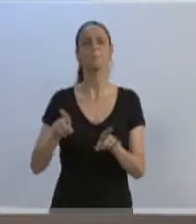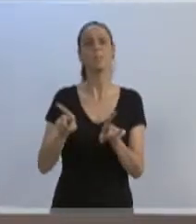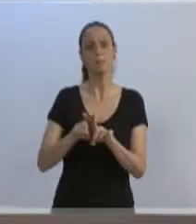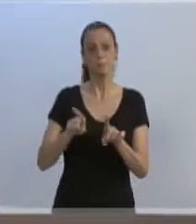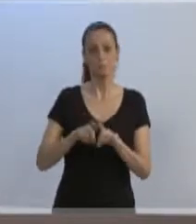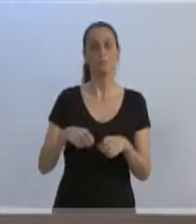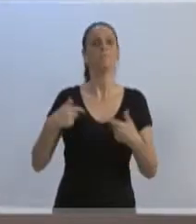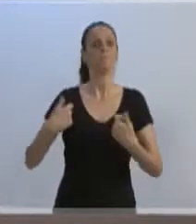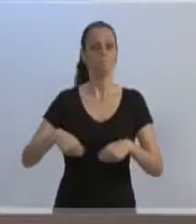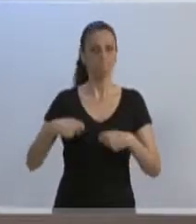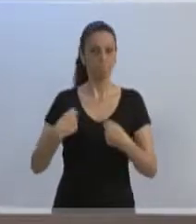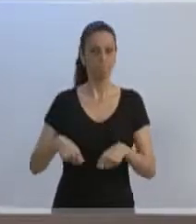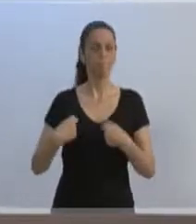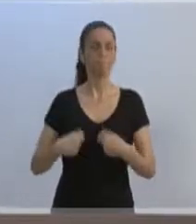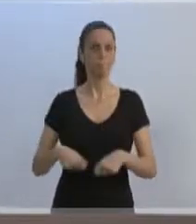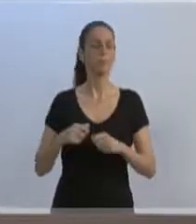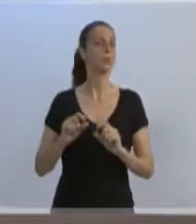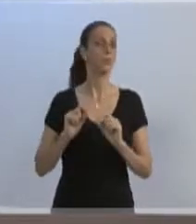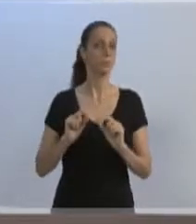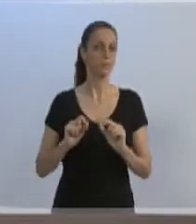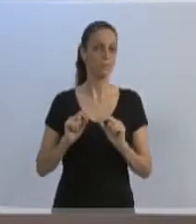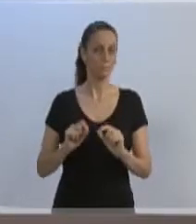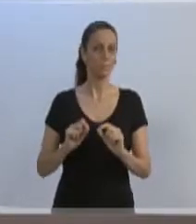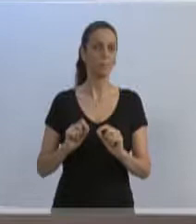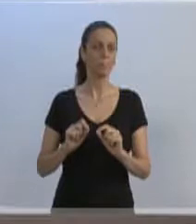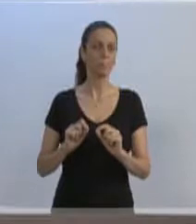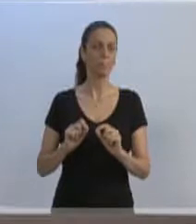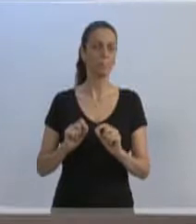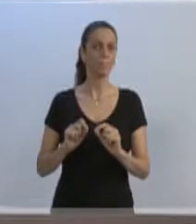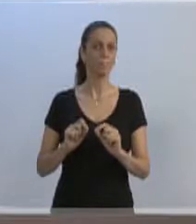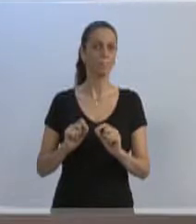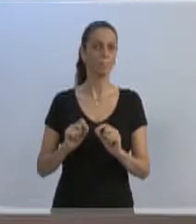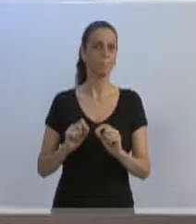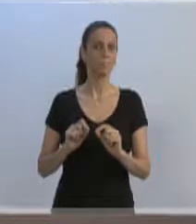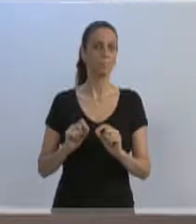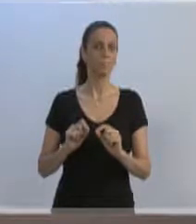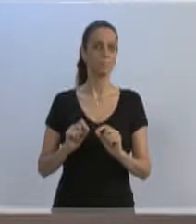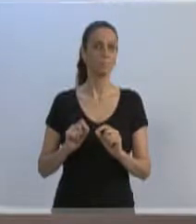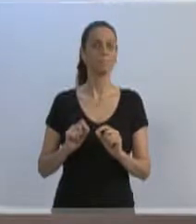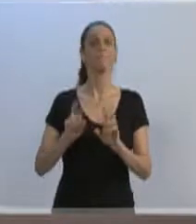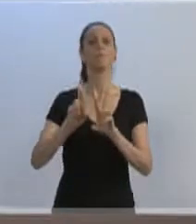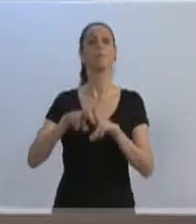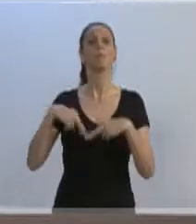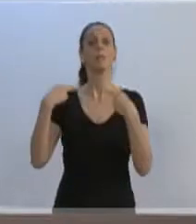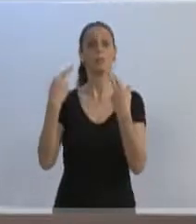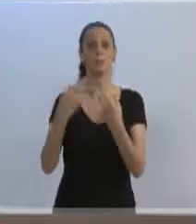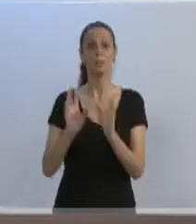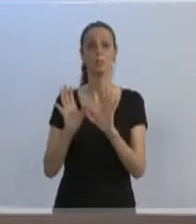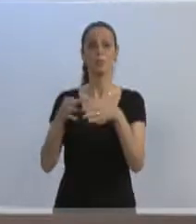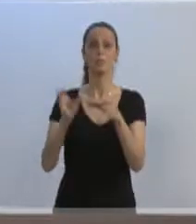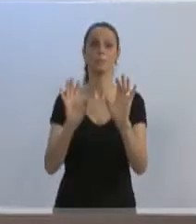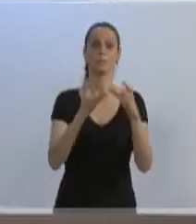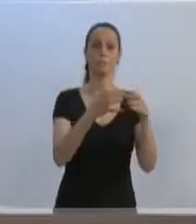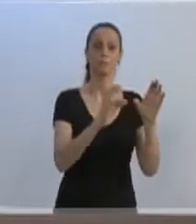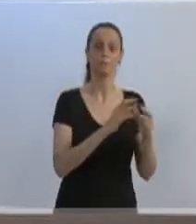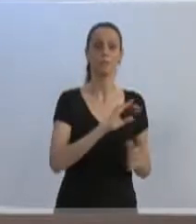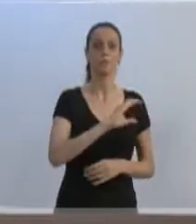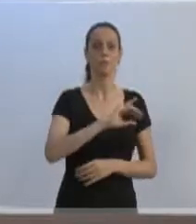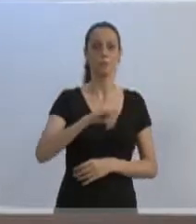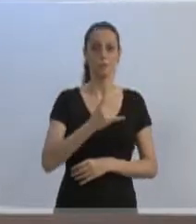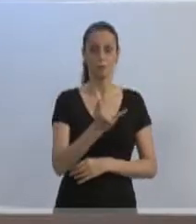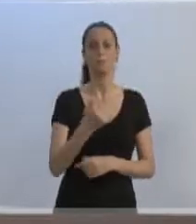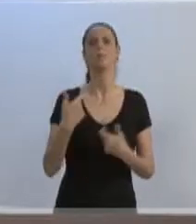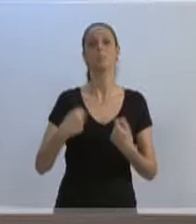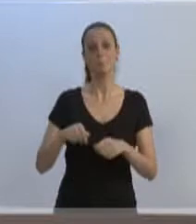também da de uma de uma reunião das comissões ccj e vai ser necessário